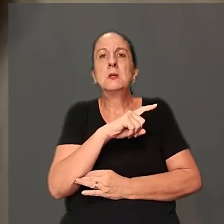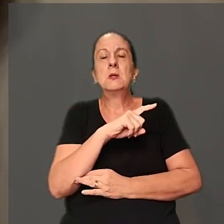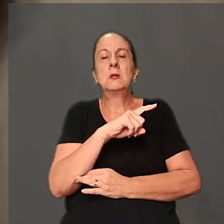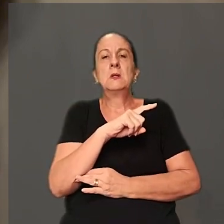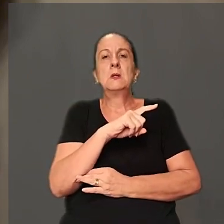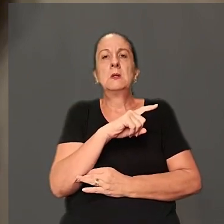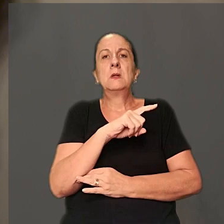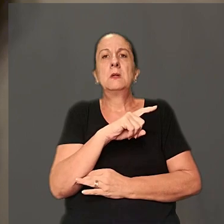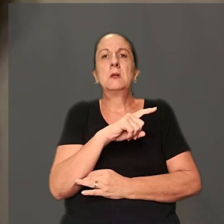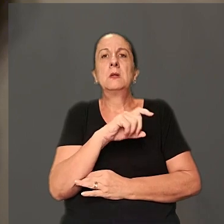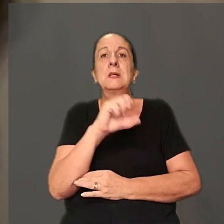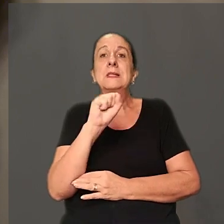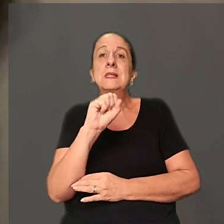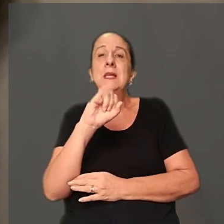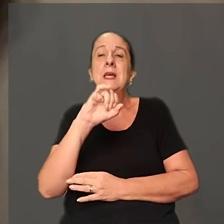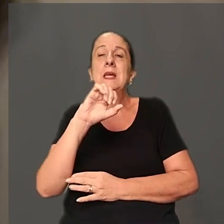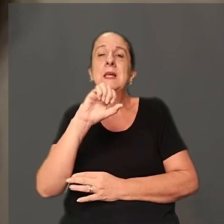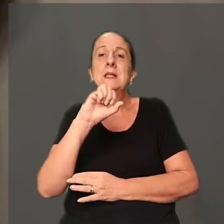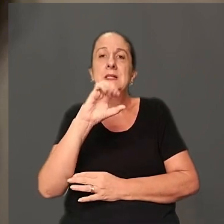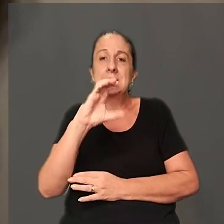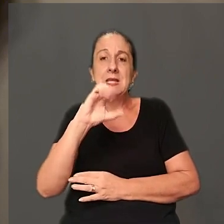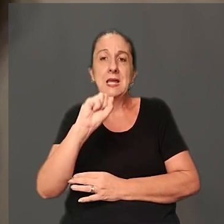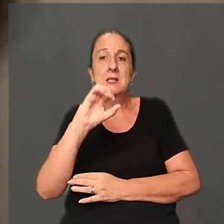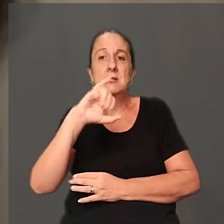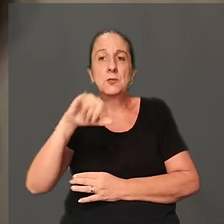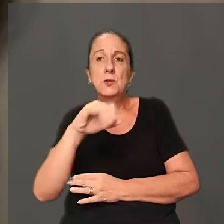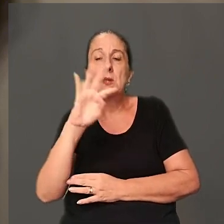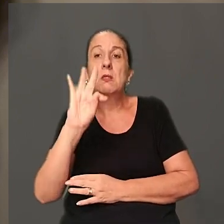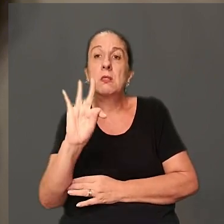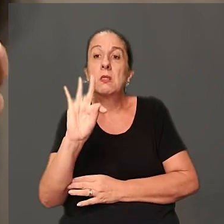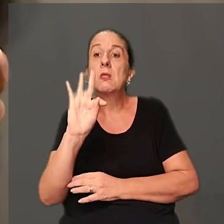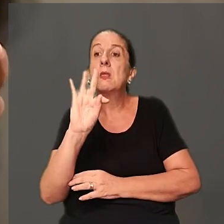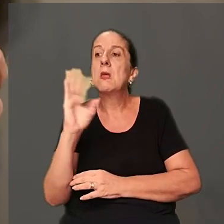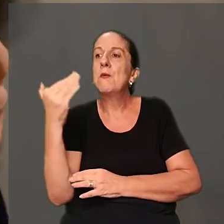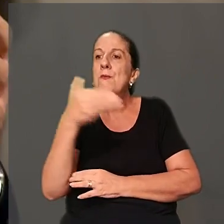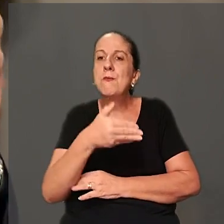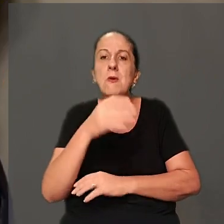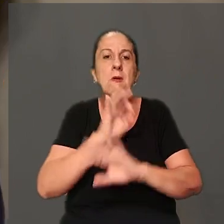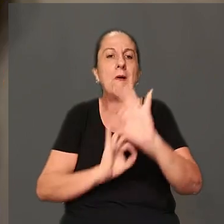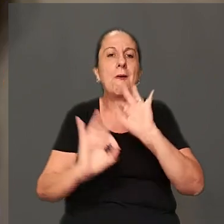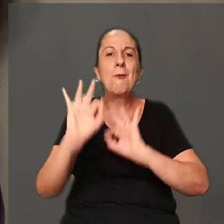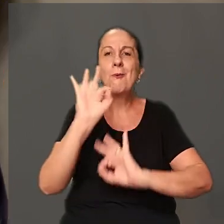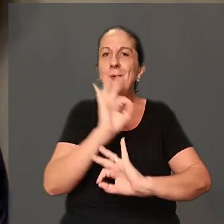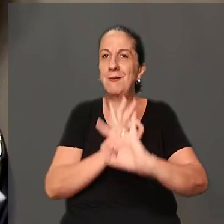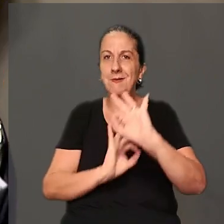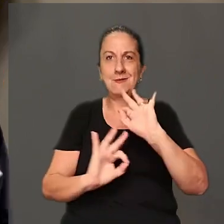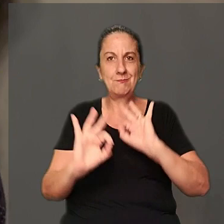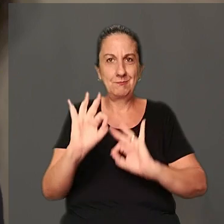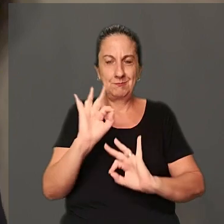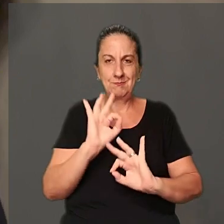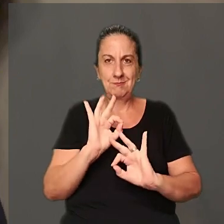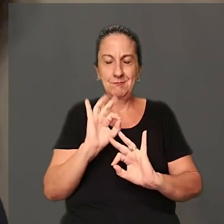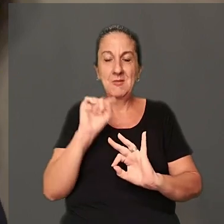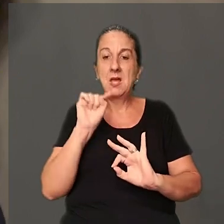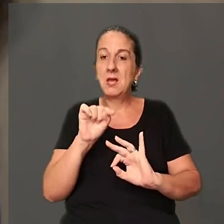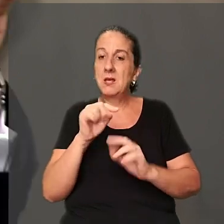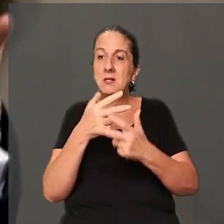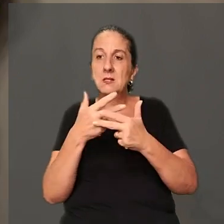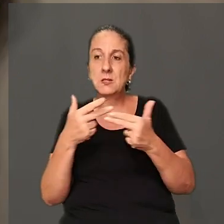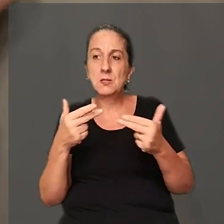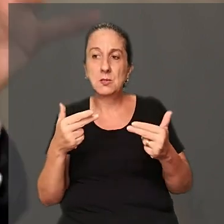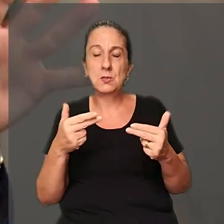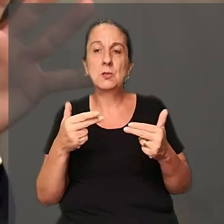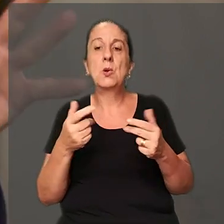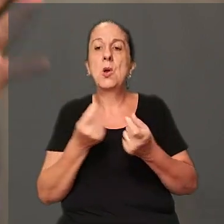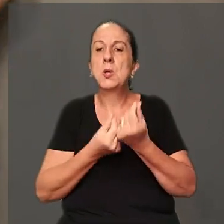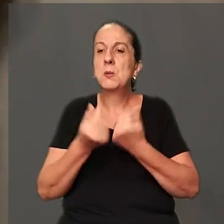e o CSJT veio para organizar. E essa questão orçamentária